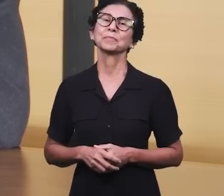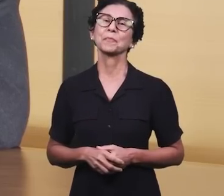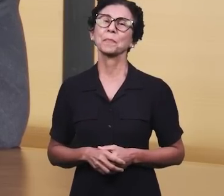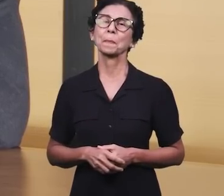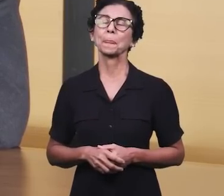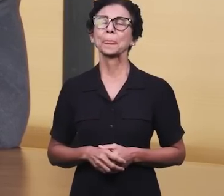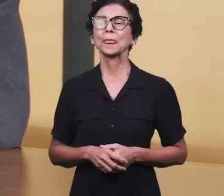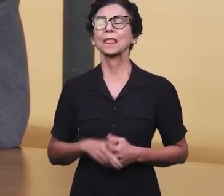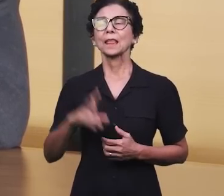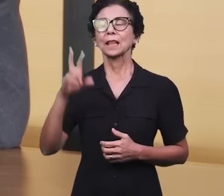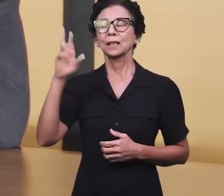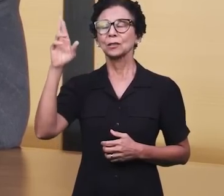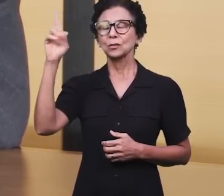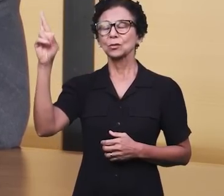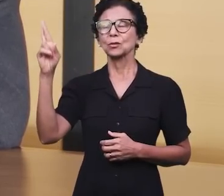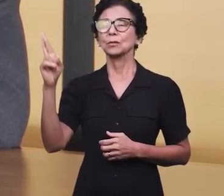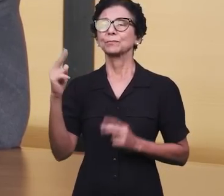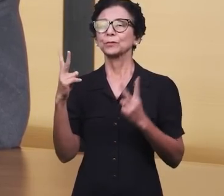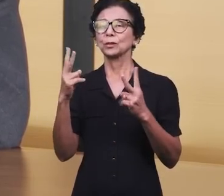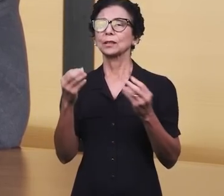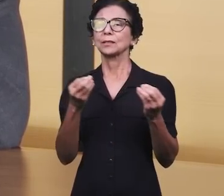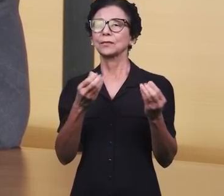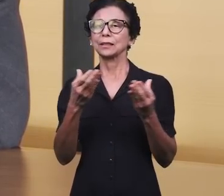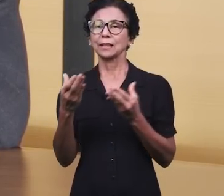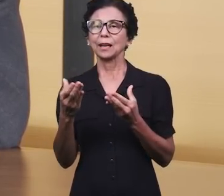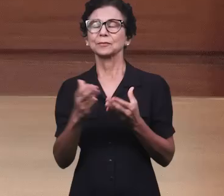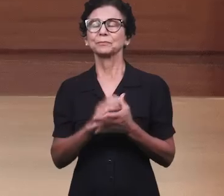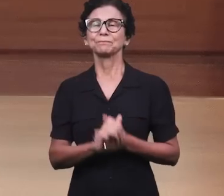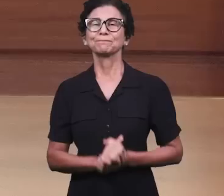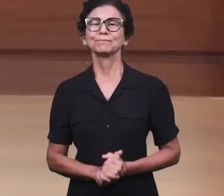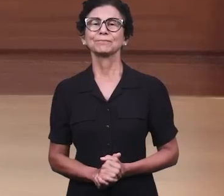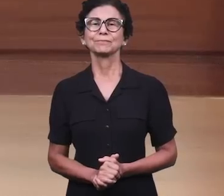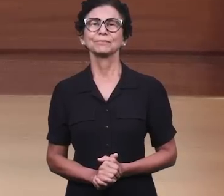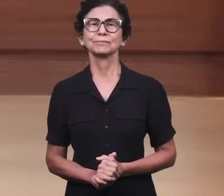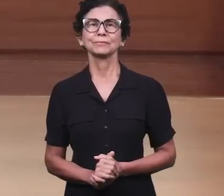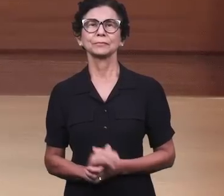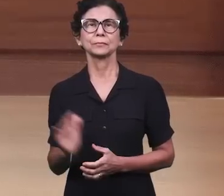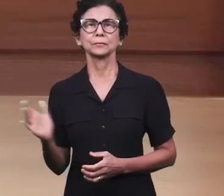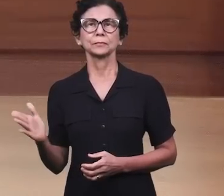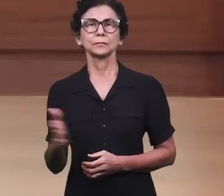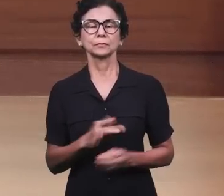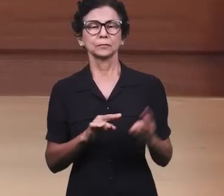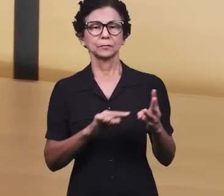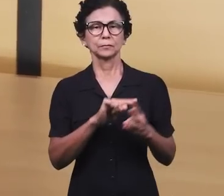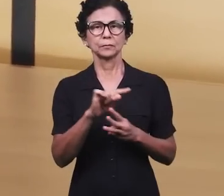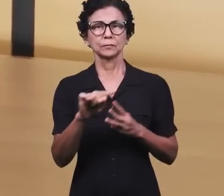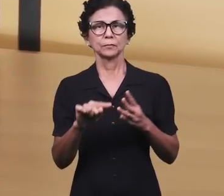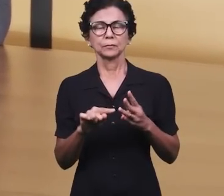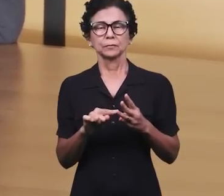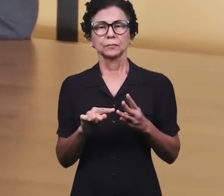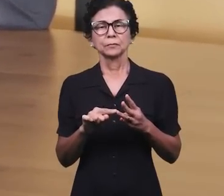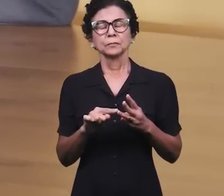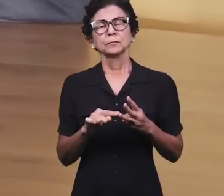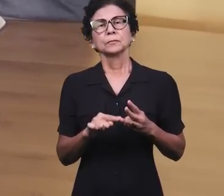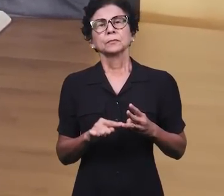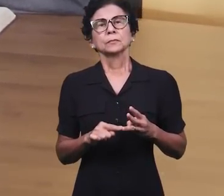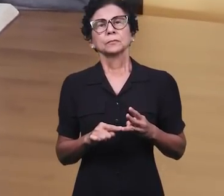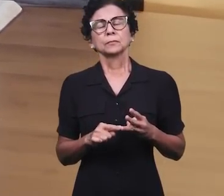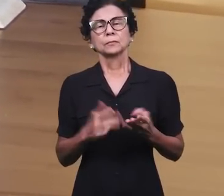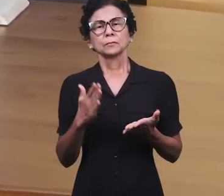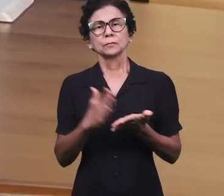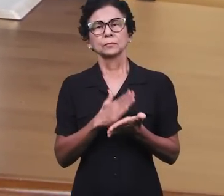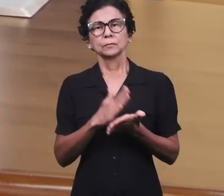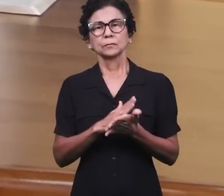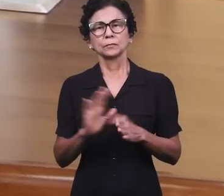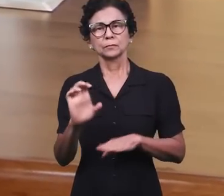filhos conosco na casa do Senhor, servindo ao Senhor com alegria. Eu queria fazer 3 recomendações em cima desse versículo